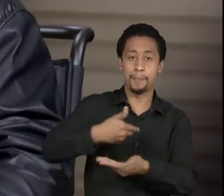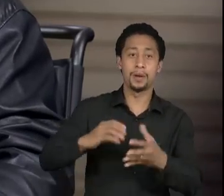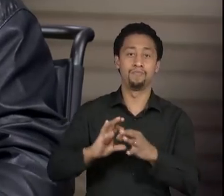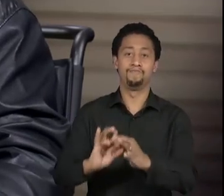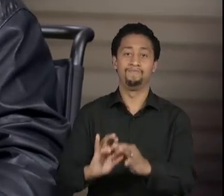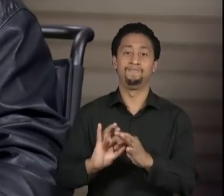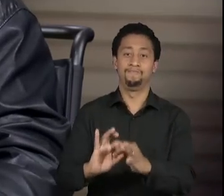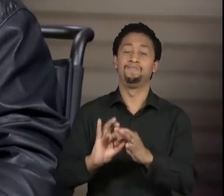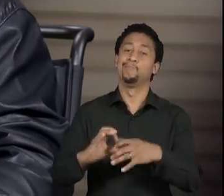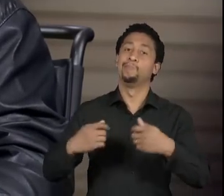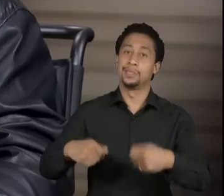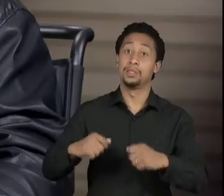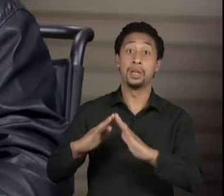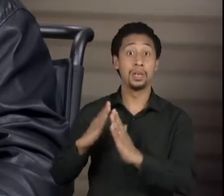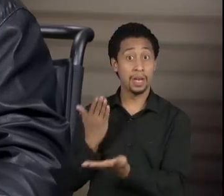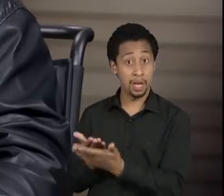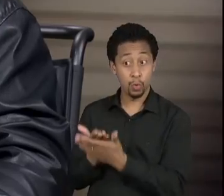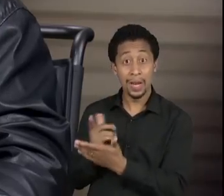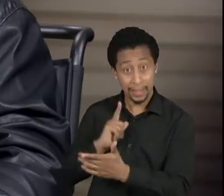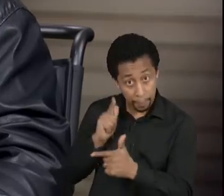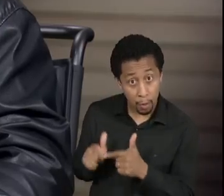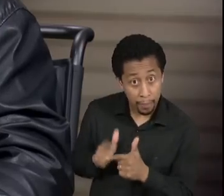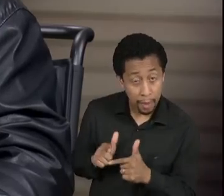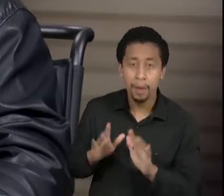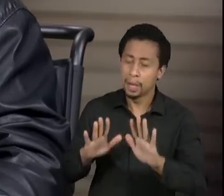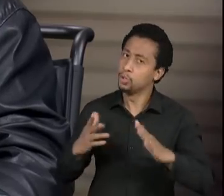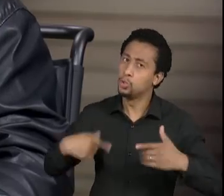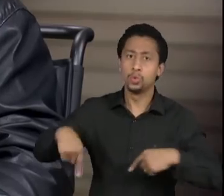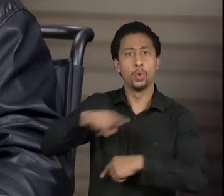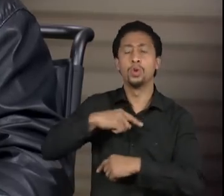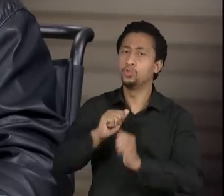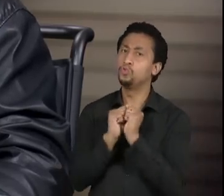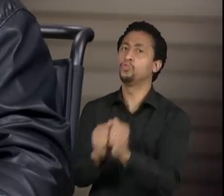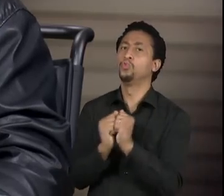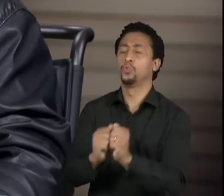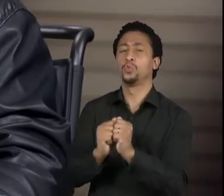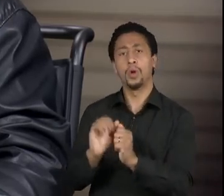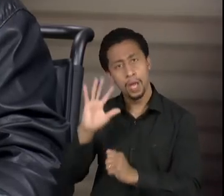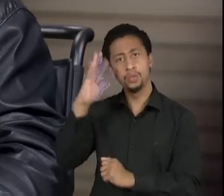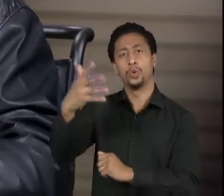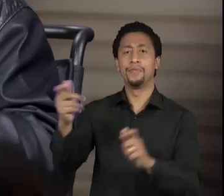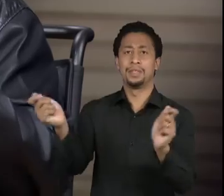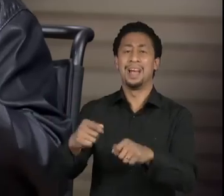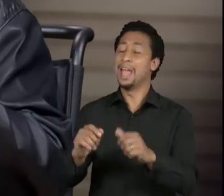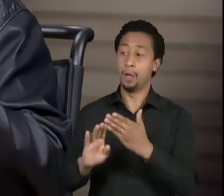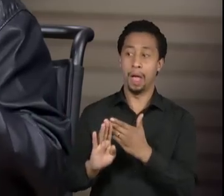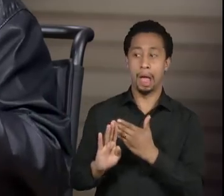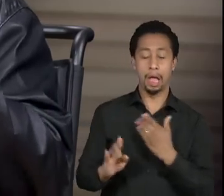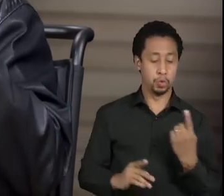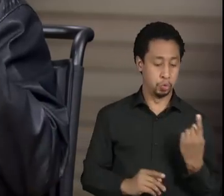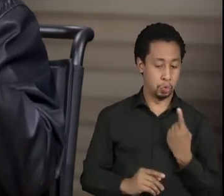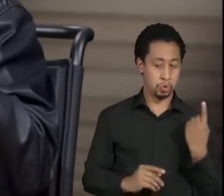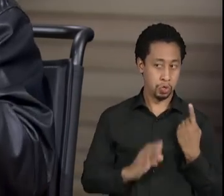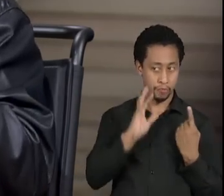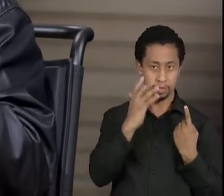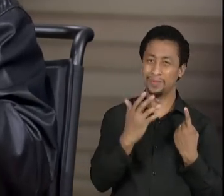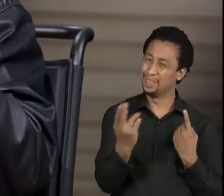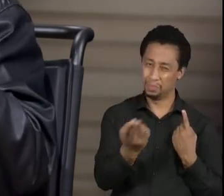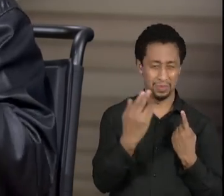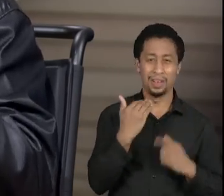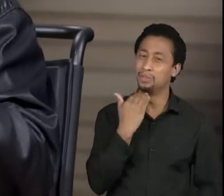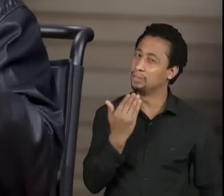nós temos. Não é se abstendo de participar dela que nós vamos enfrentar os problemas que existem. Ao contrário, é na